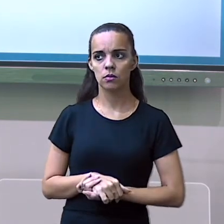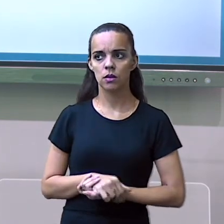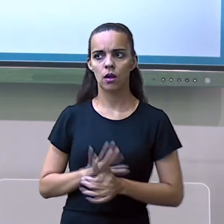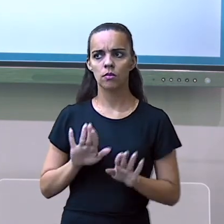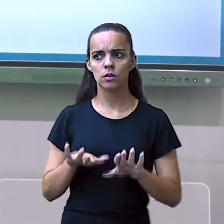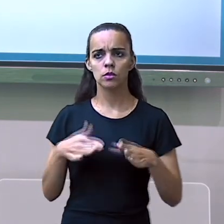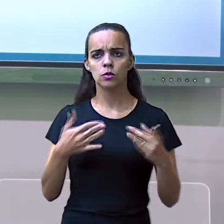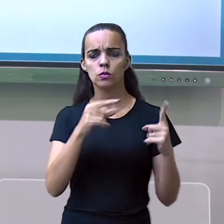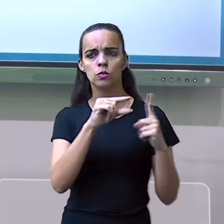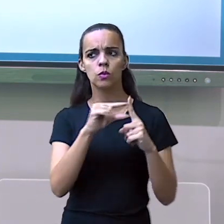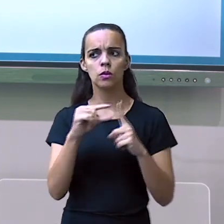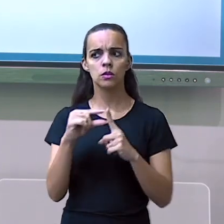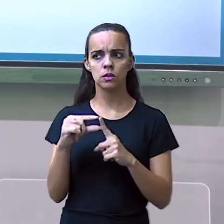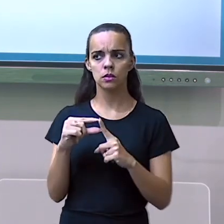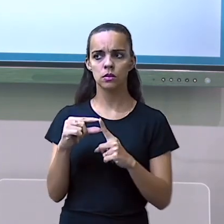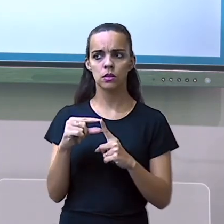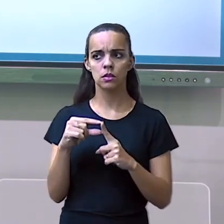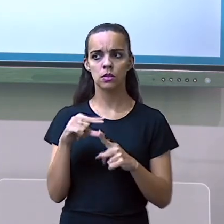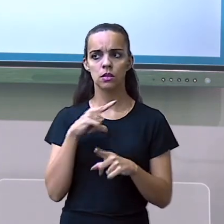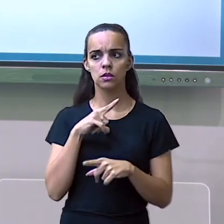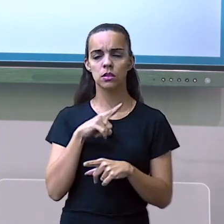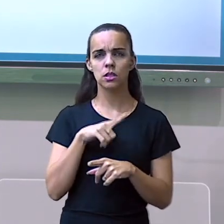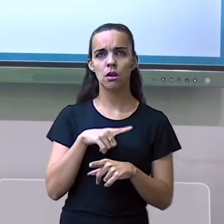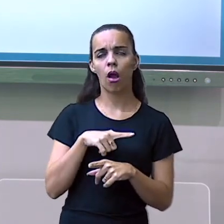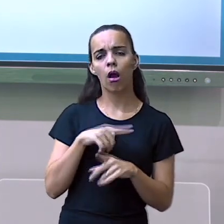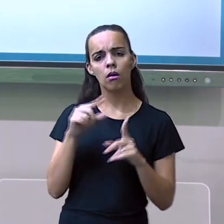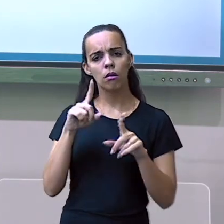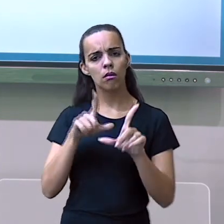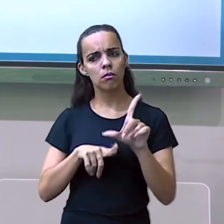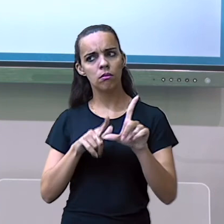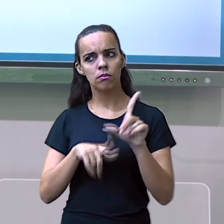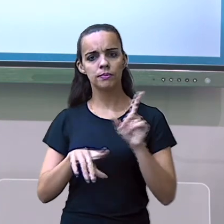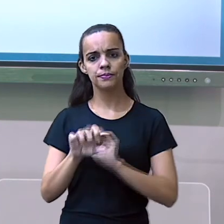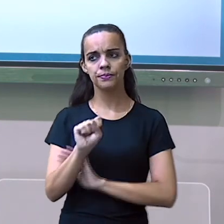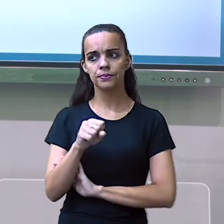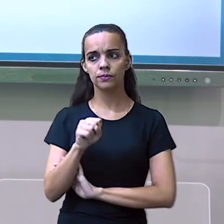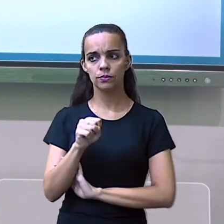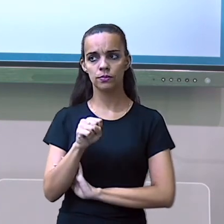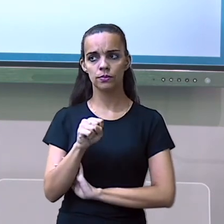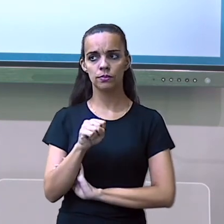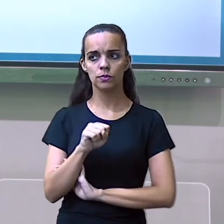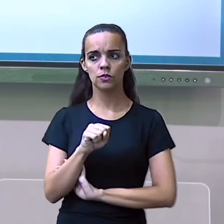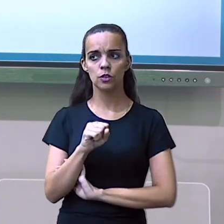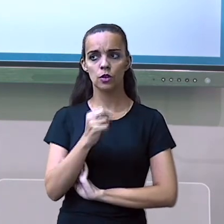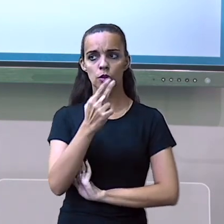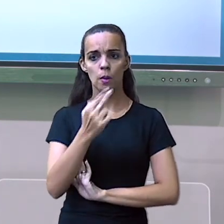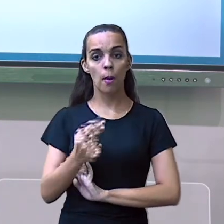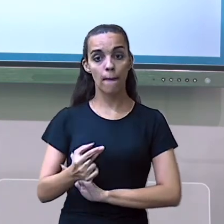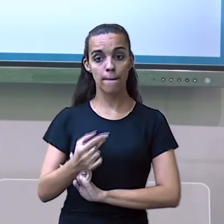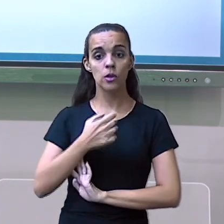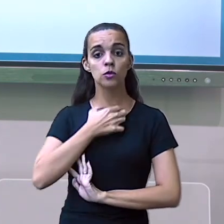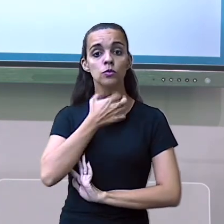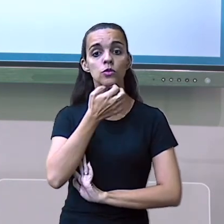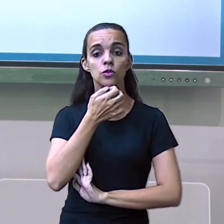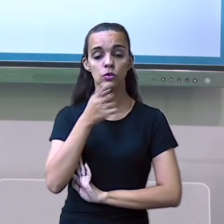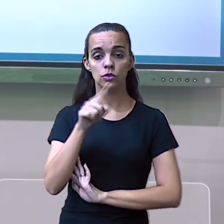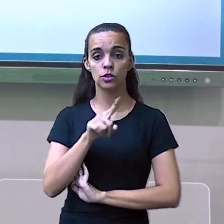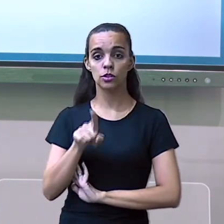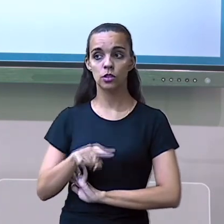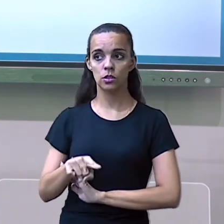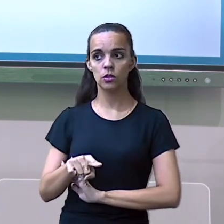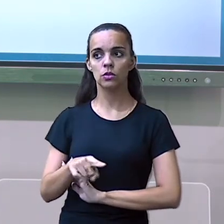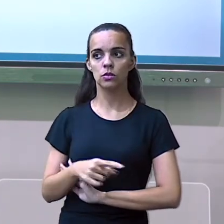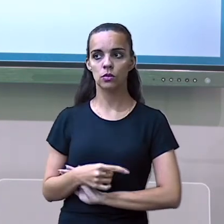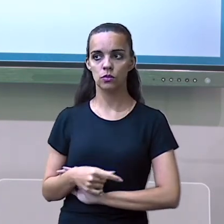das palavras a letra S representa o mesmo som de Z?